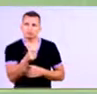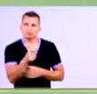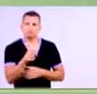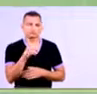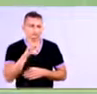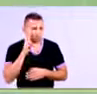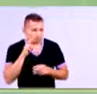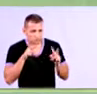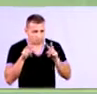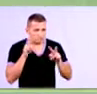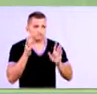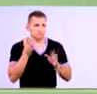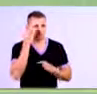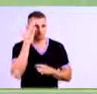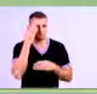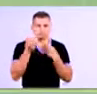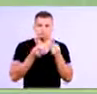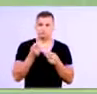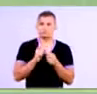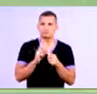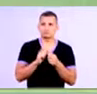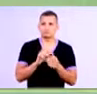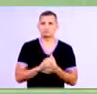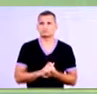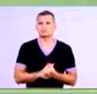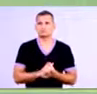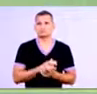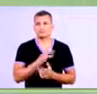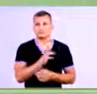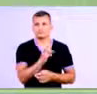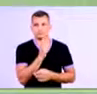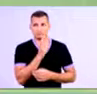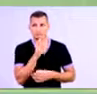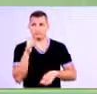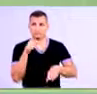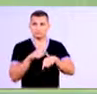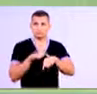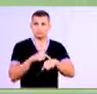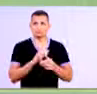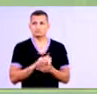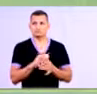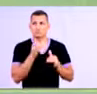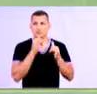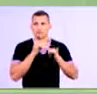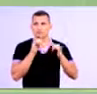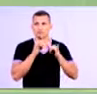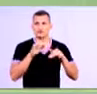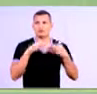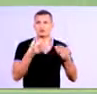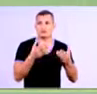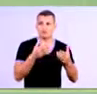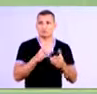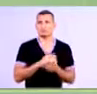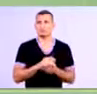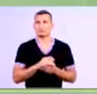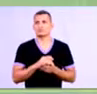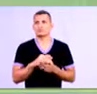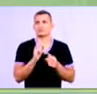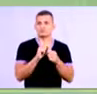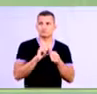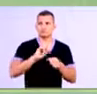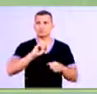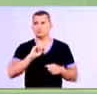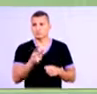caminhar. Feedback imediato. Informar que a ação foi iniciada ou